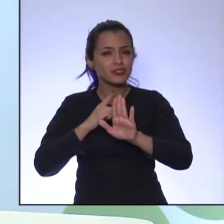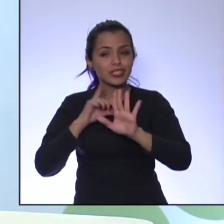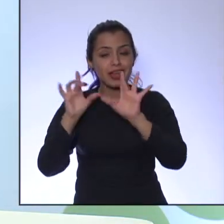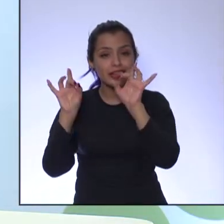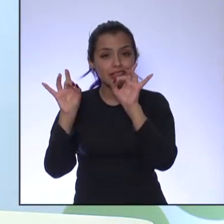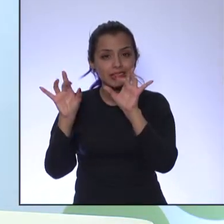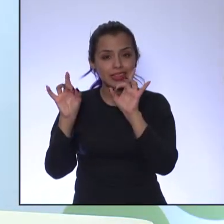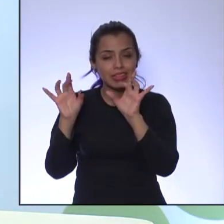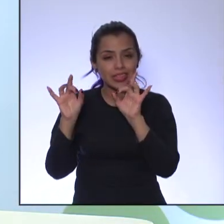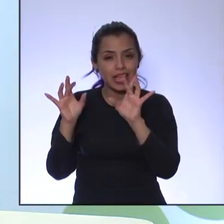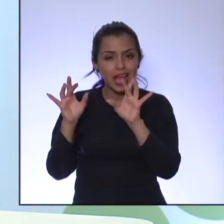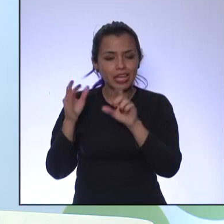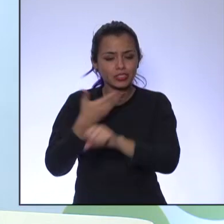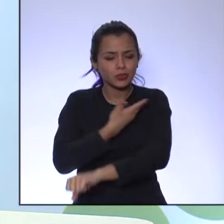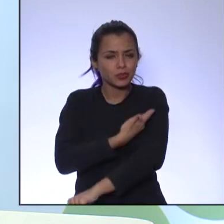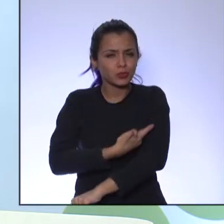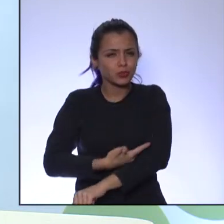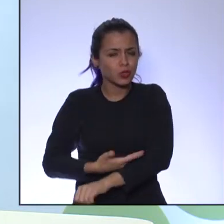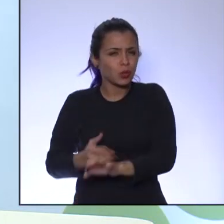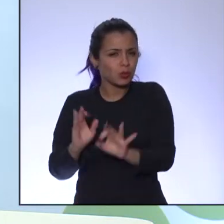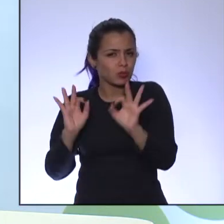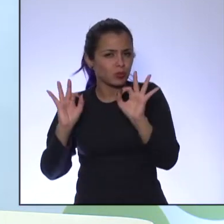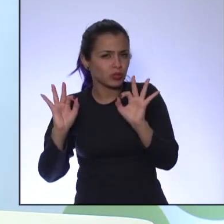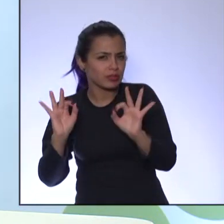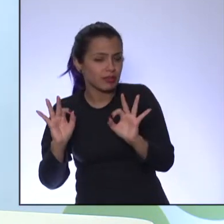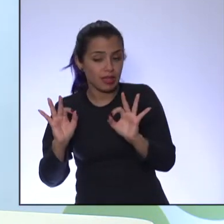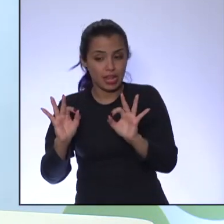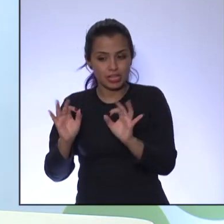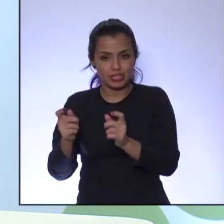de pesca, extremamente modernas também